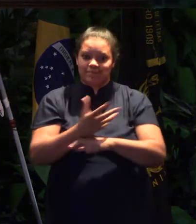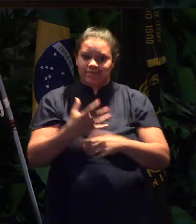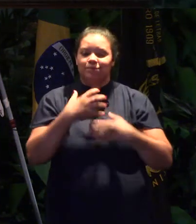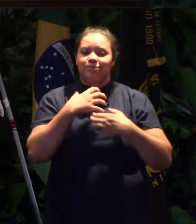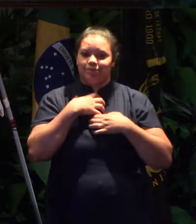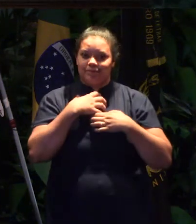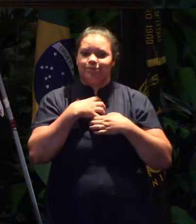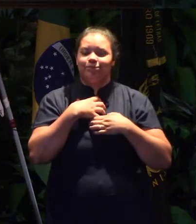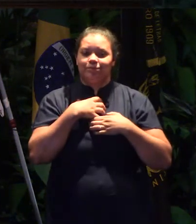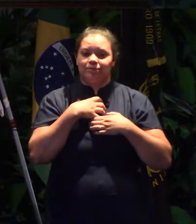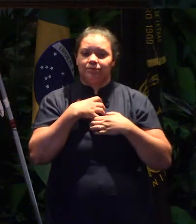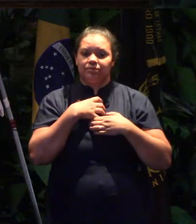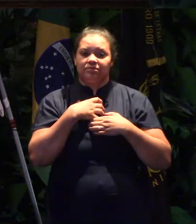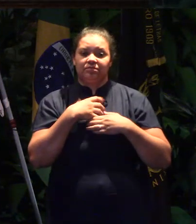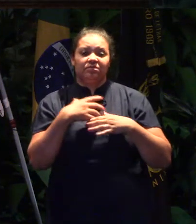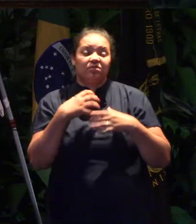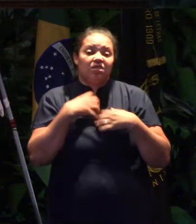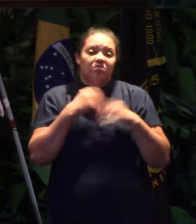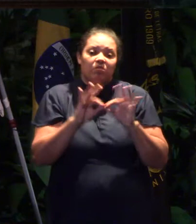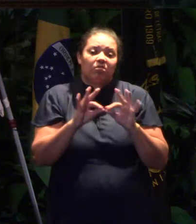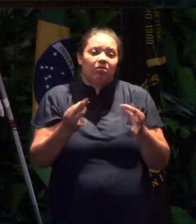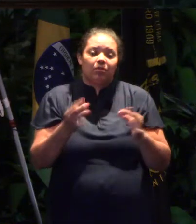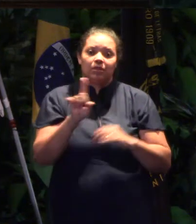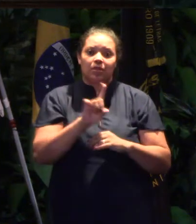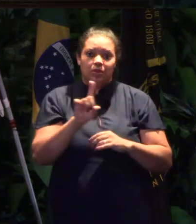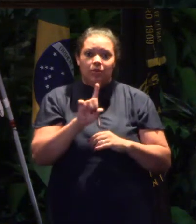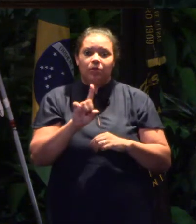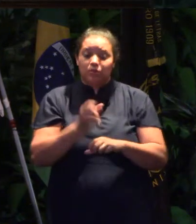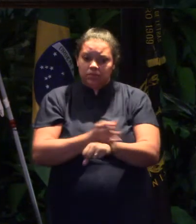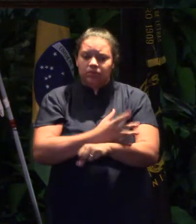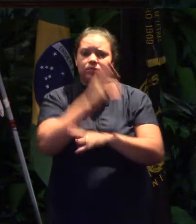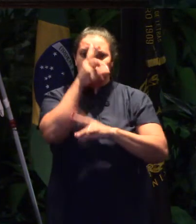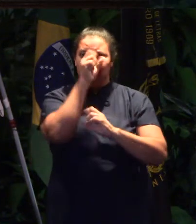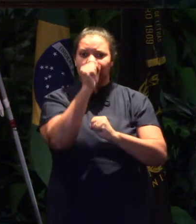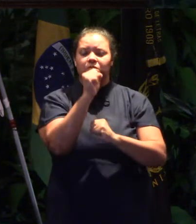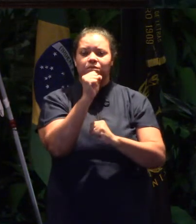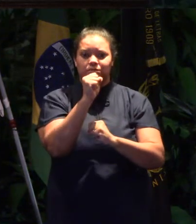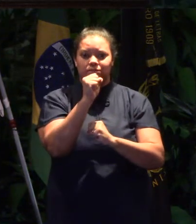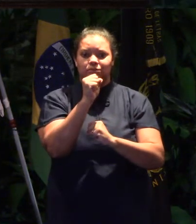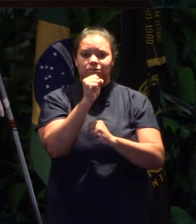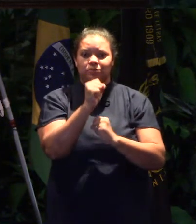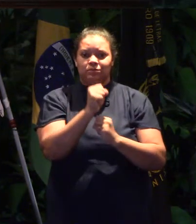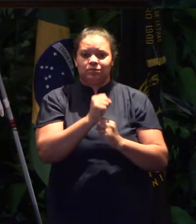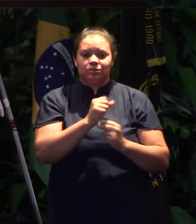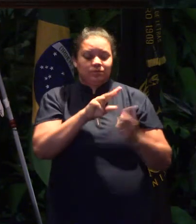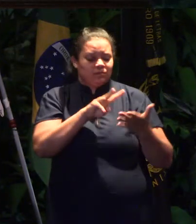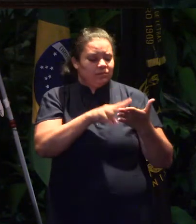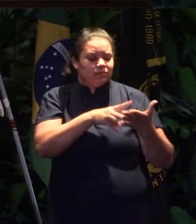não no sentido de emoções baratas, né? Não é nesse sentido que eu estou dizendo, mas assim, é de entregar um